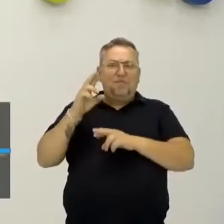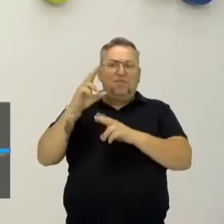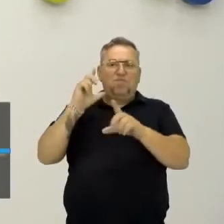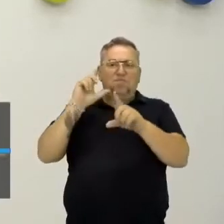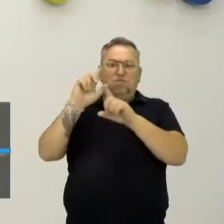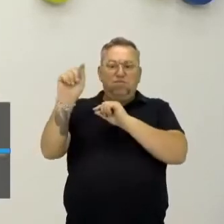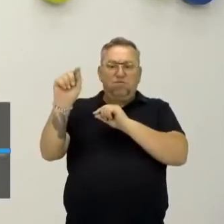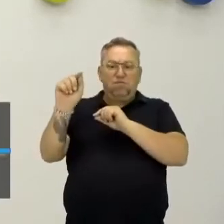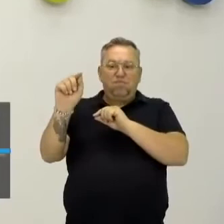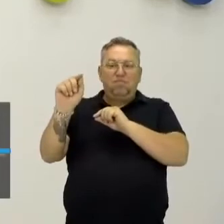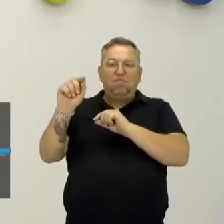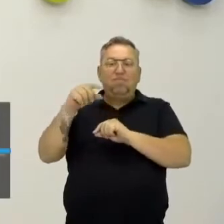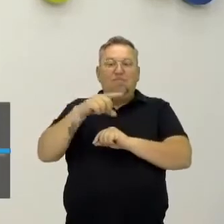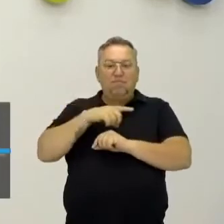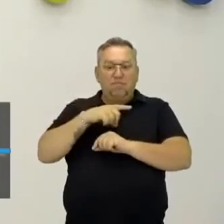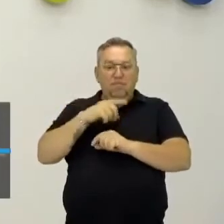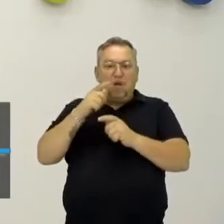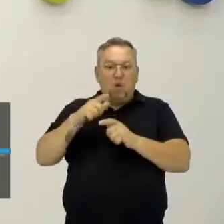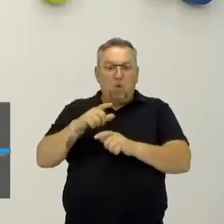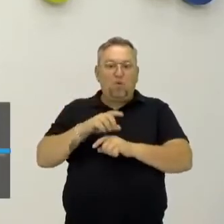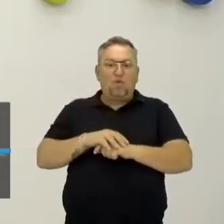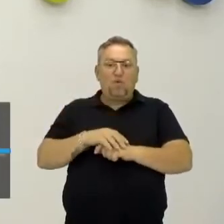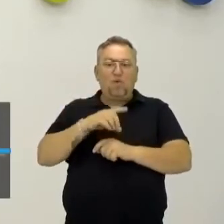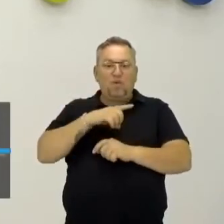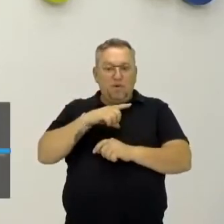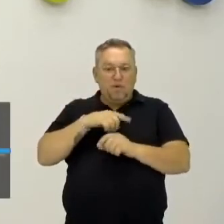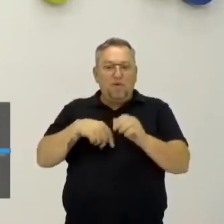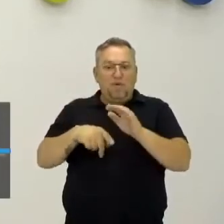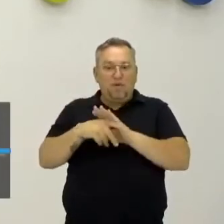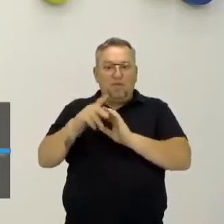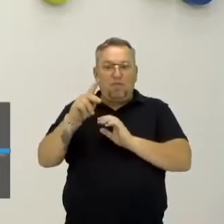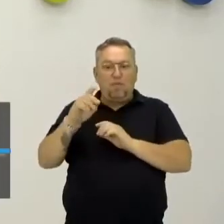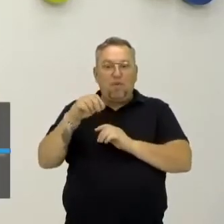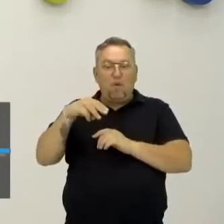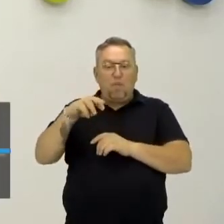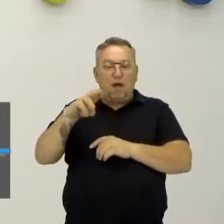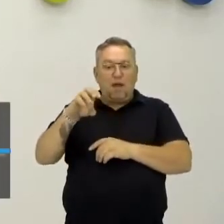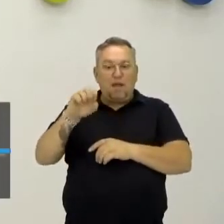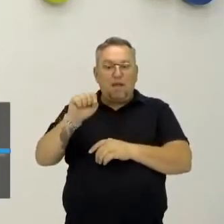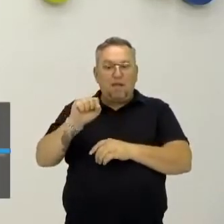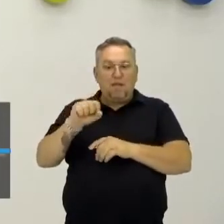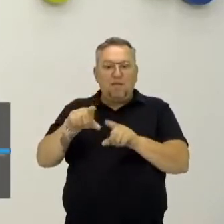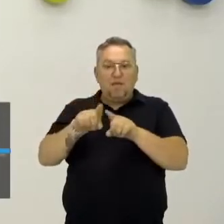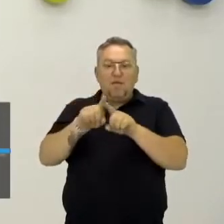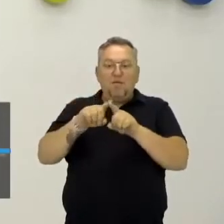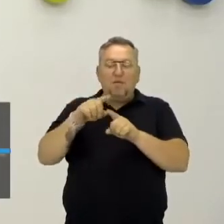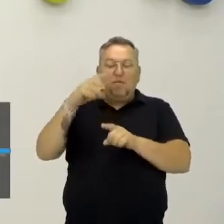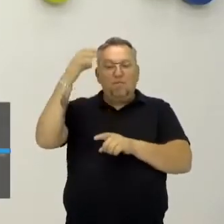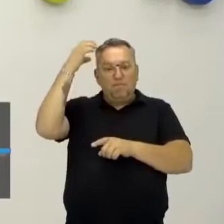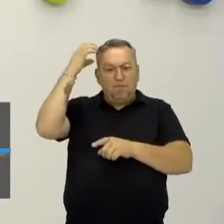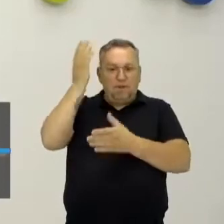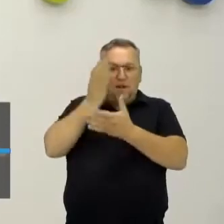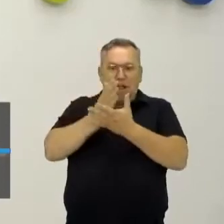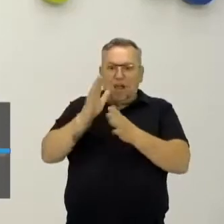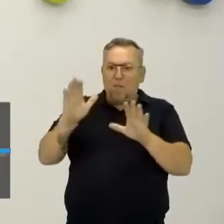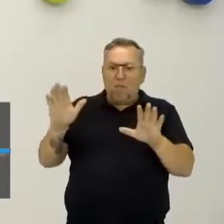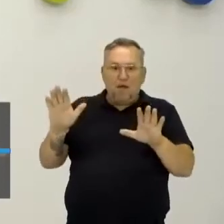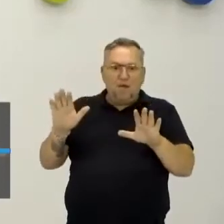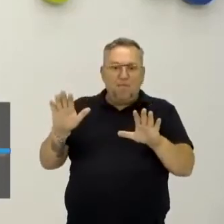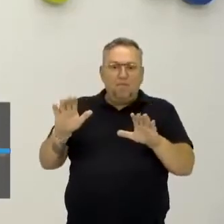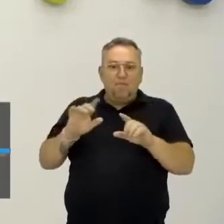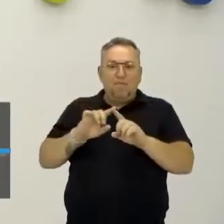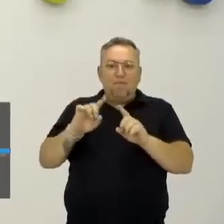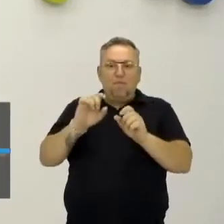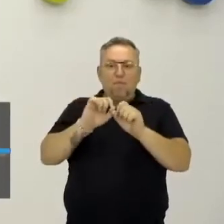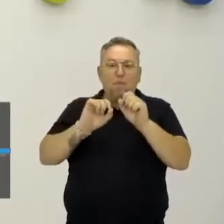fugir. Então, eles tinham para onde ir, eles tinham o Quilombo dos Palmares. E aí a coroa queria acabar com o Quilombo dos Palmares.